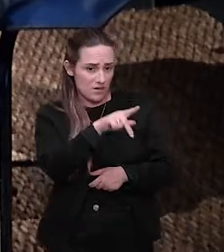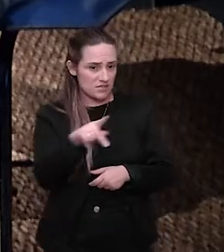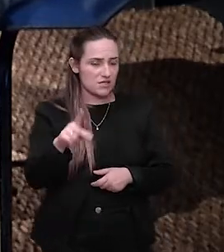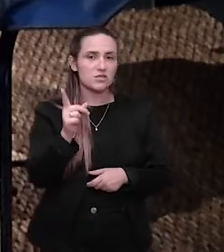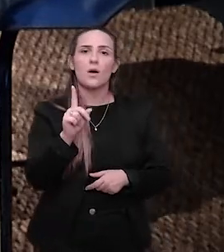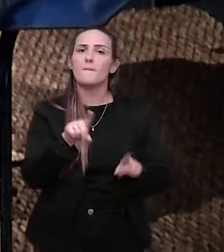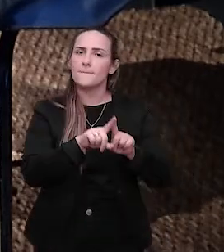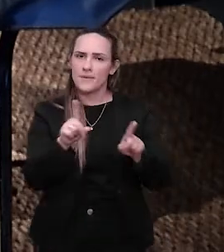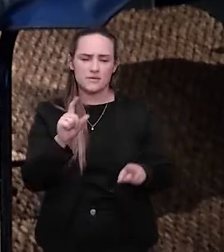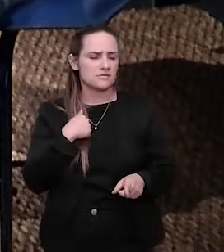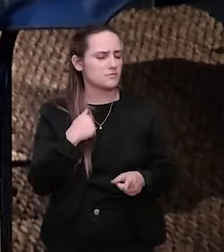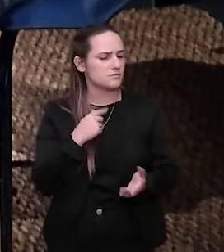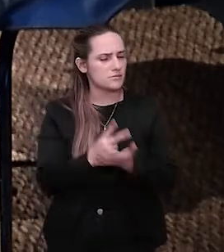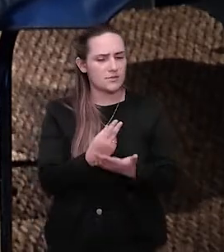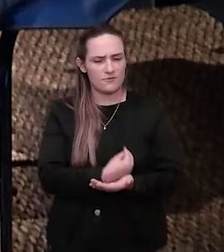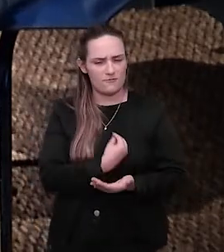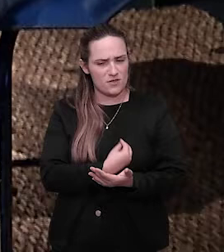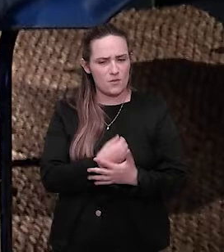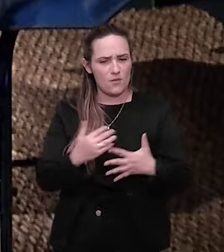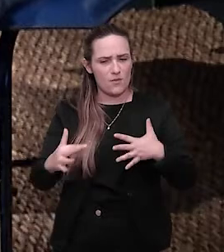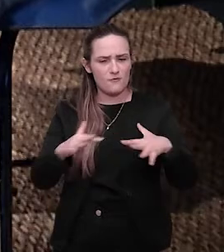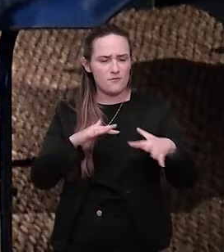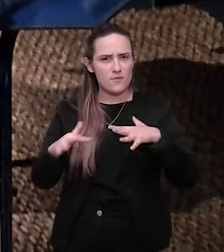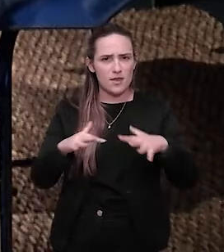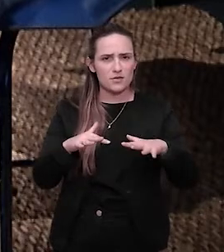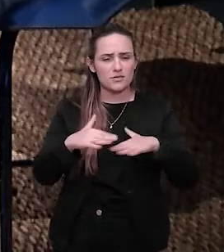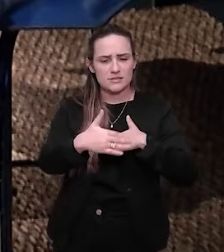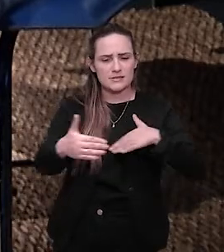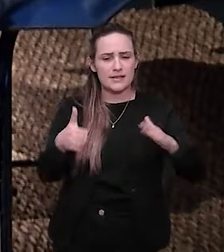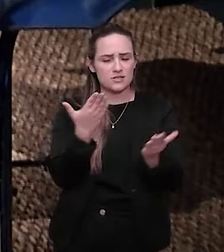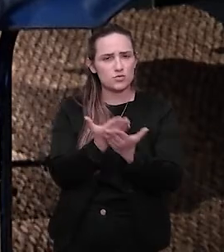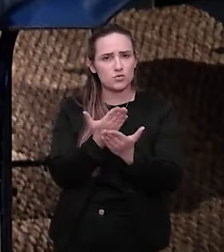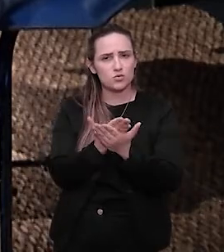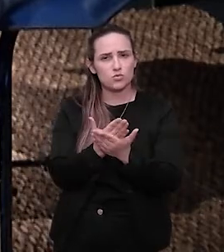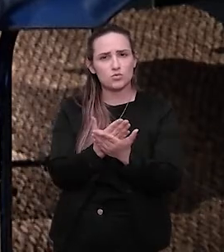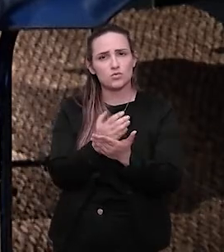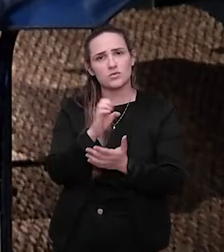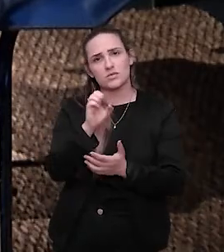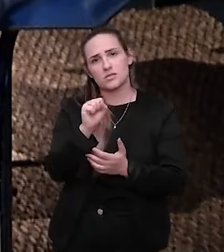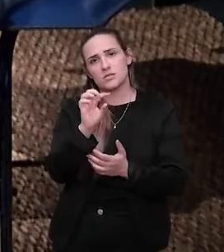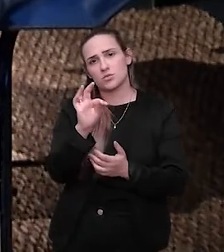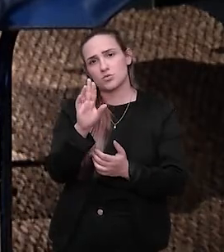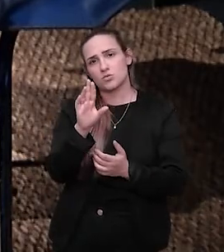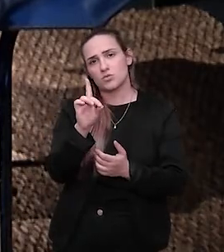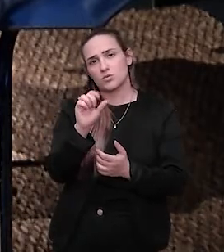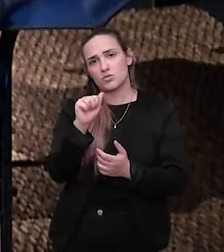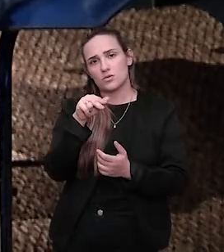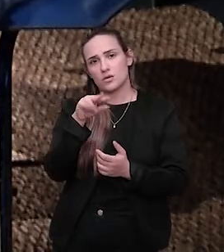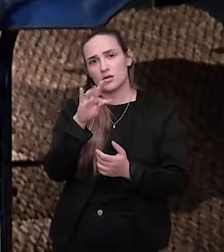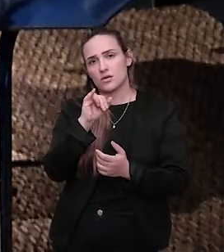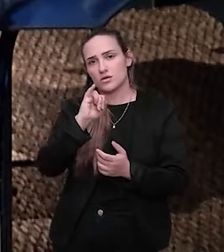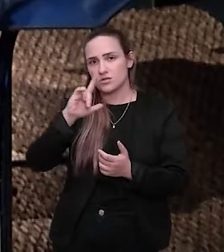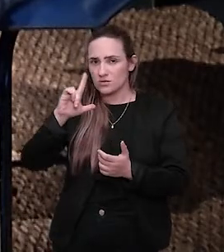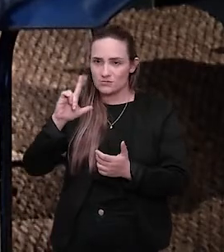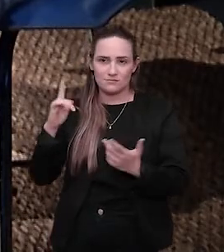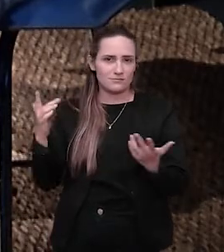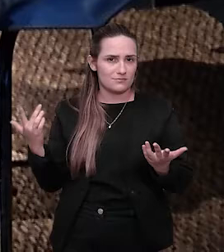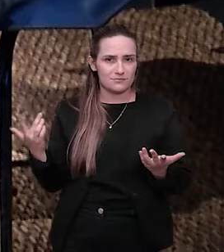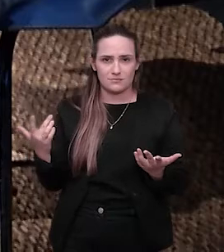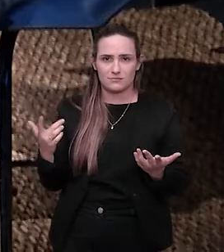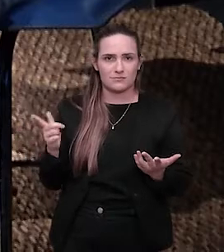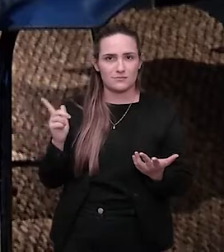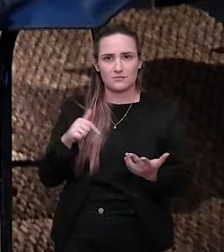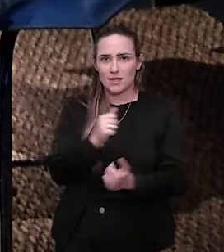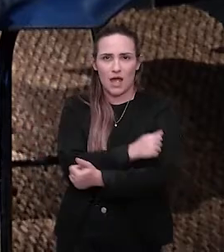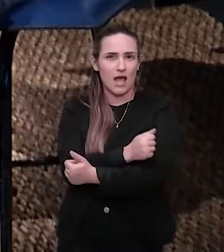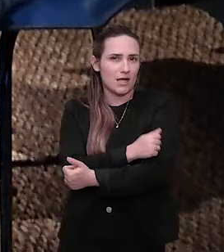fui presidente, mas sempre participei de todos os movimentos do DACLOB e também do nosso... O nosso clube estudantil que nós criamos também na Federal, que foi nossa